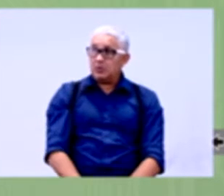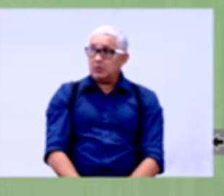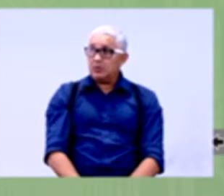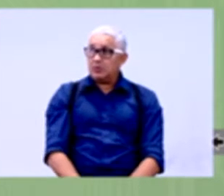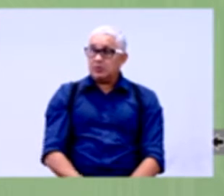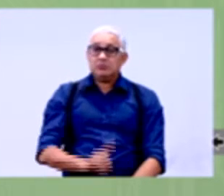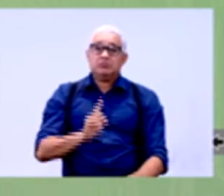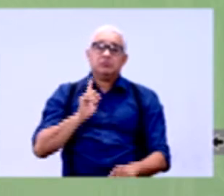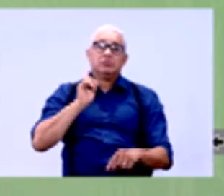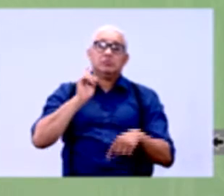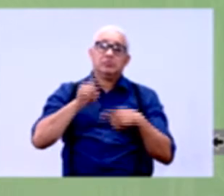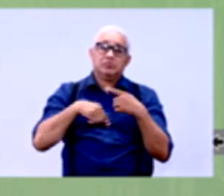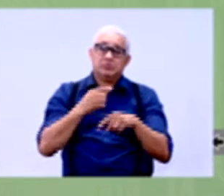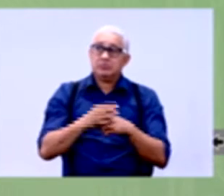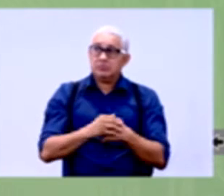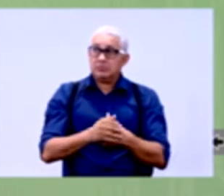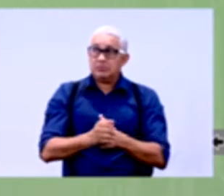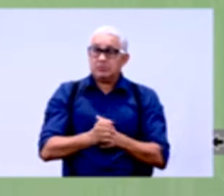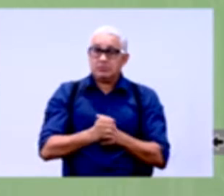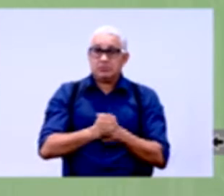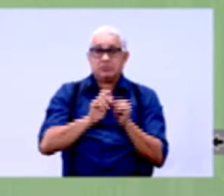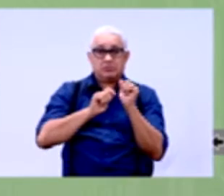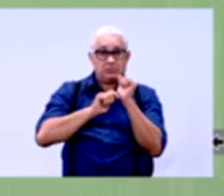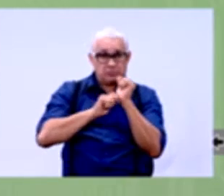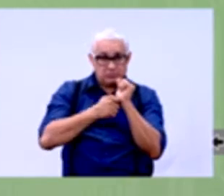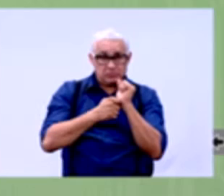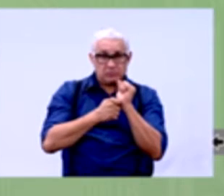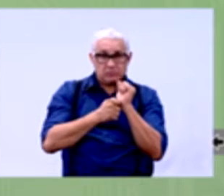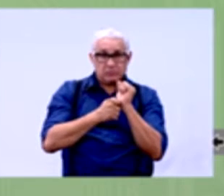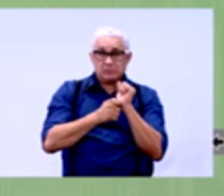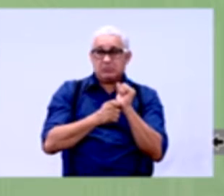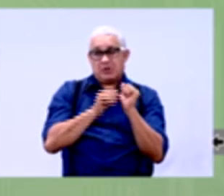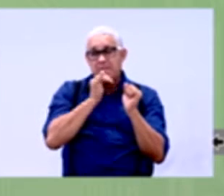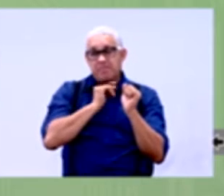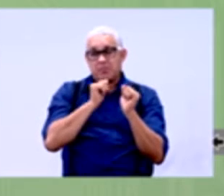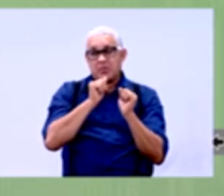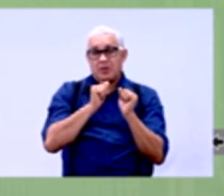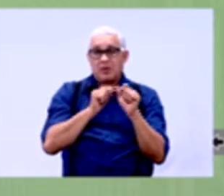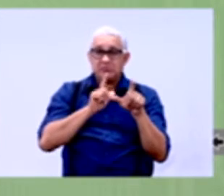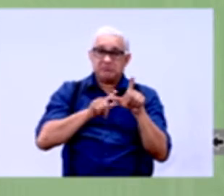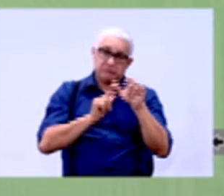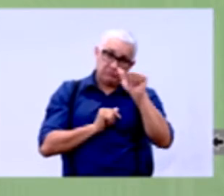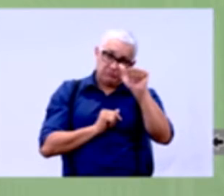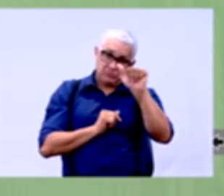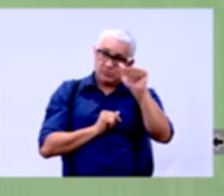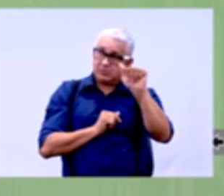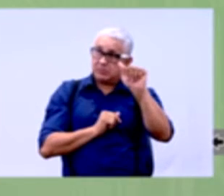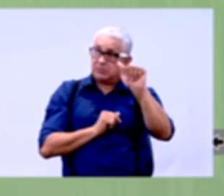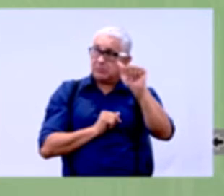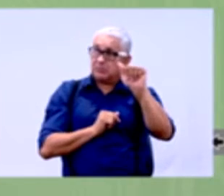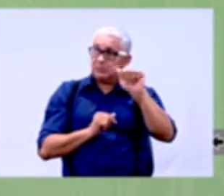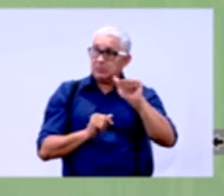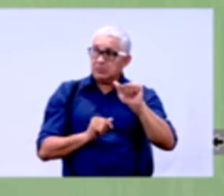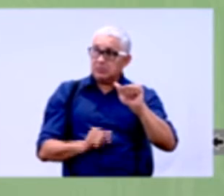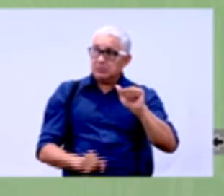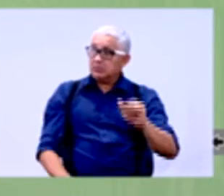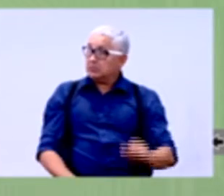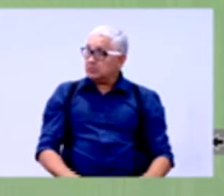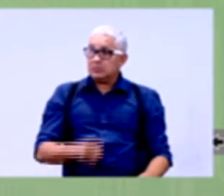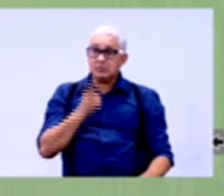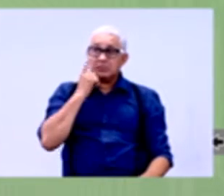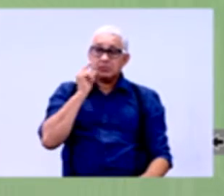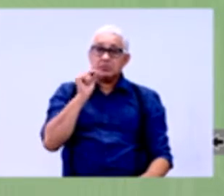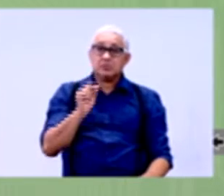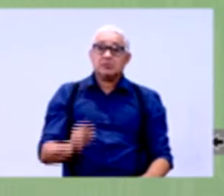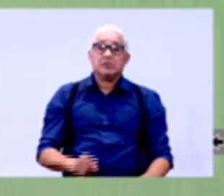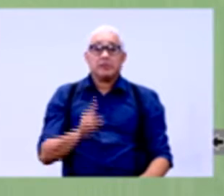aí a senha, seria A, por exemplo, tá? Então, vejam que isto